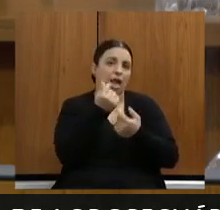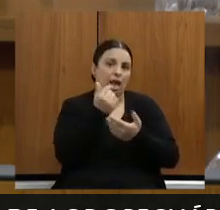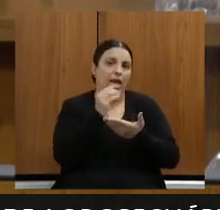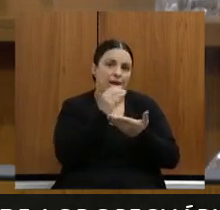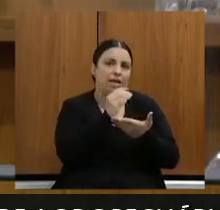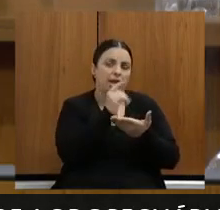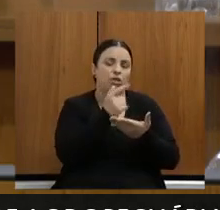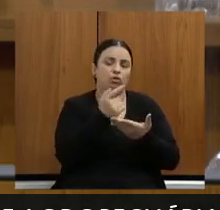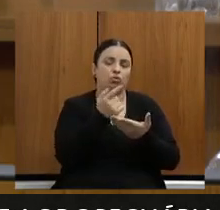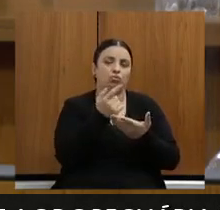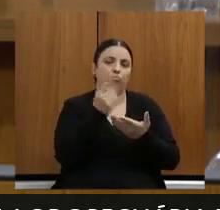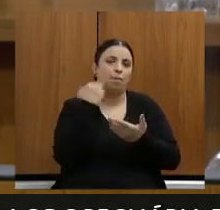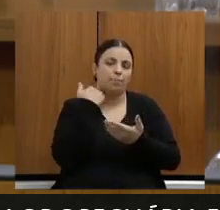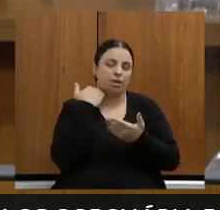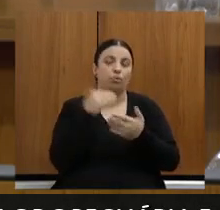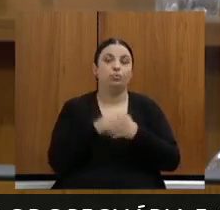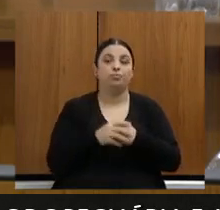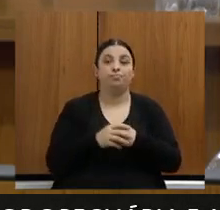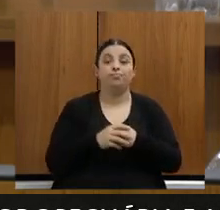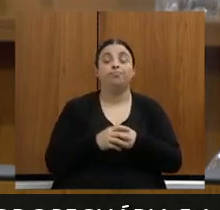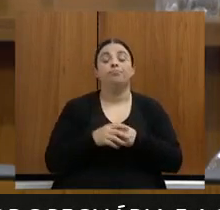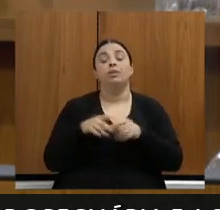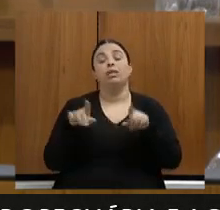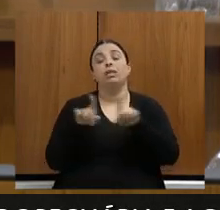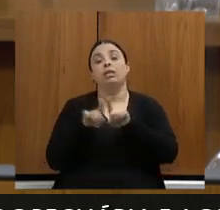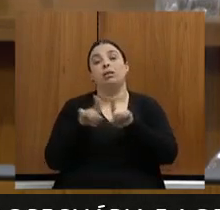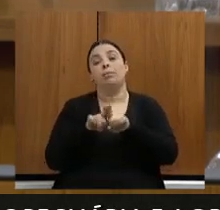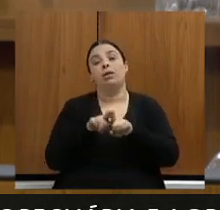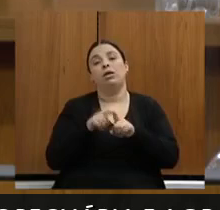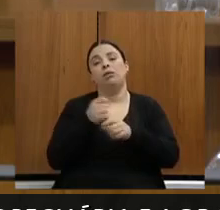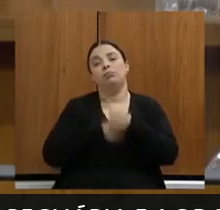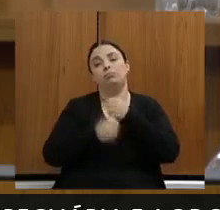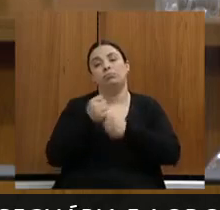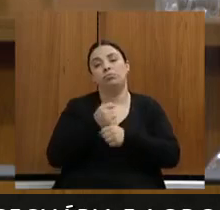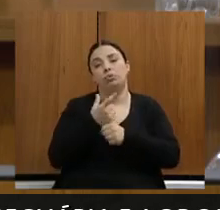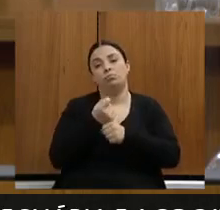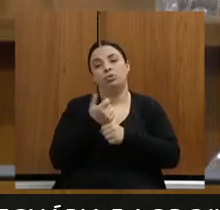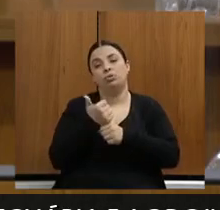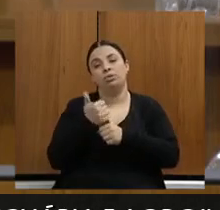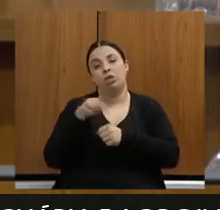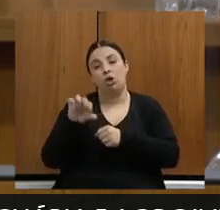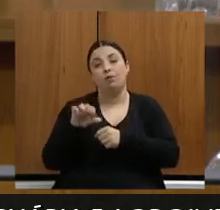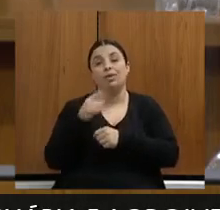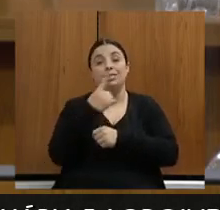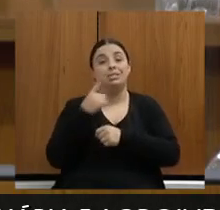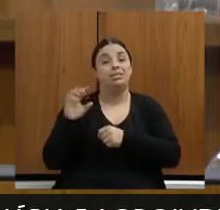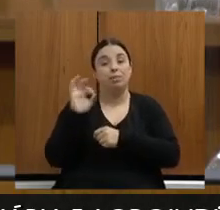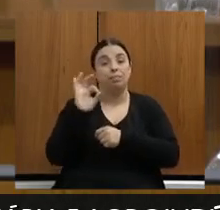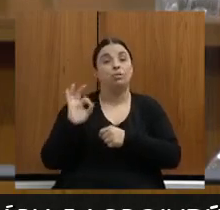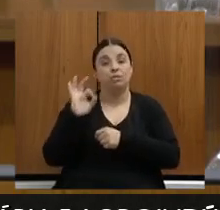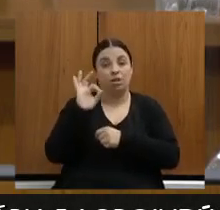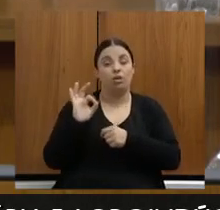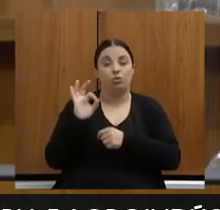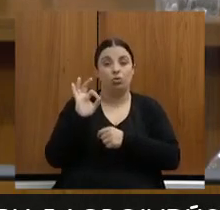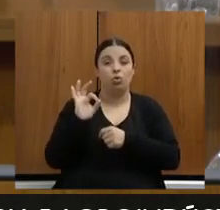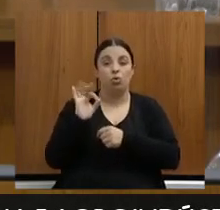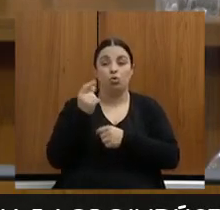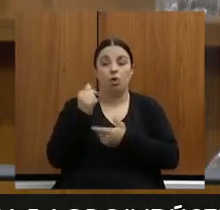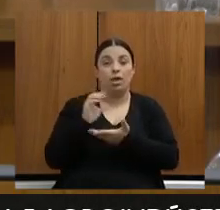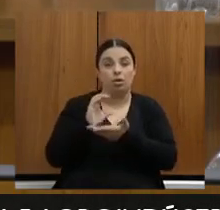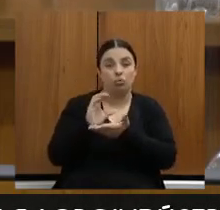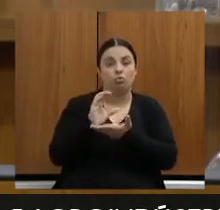registrar que em 2019 nós tivemos a execução aí praticamente sem por cento do recurso do governo federal enviou e que em